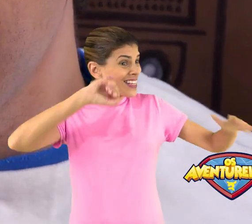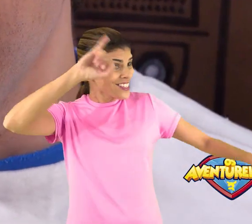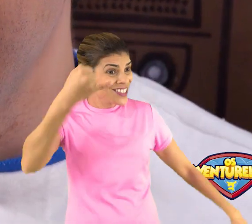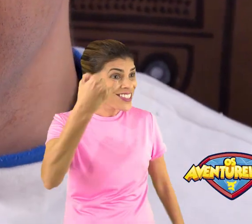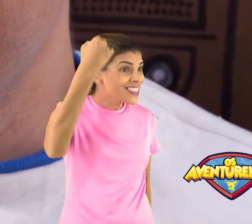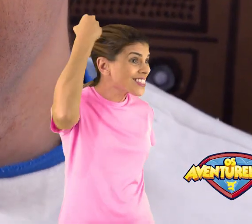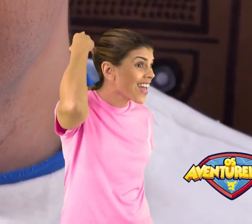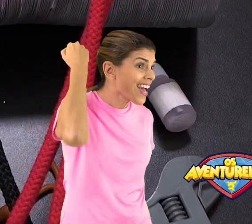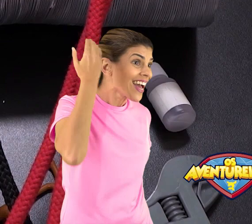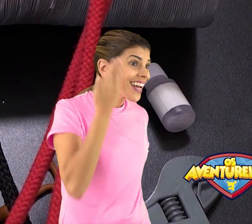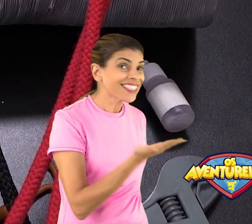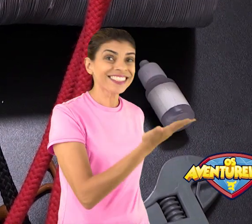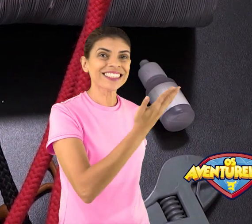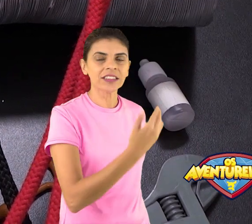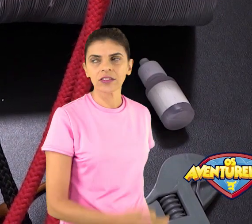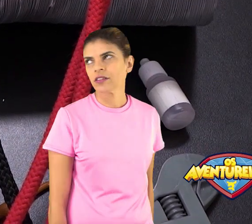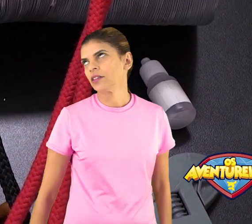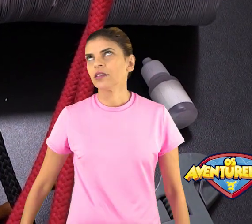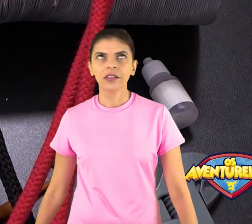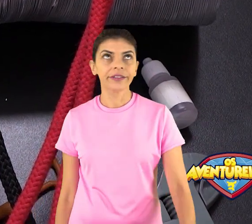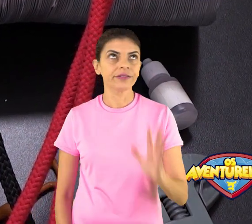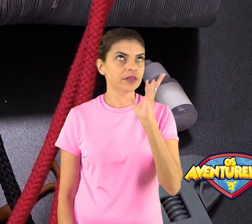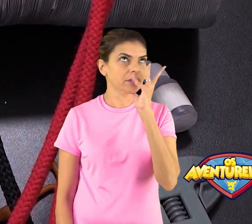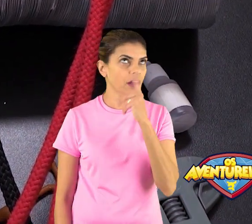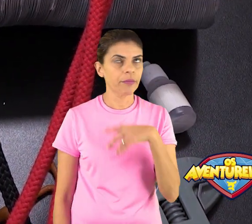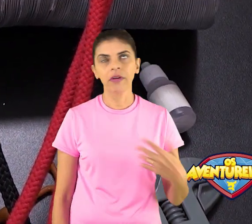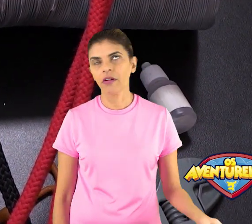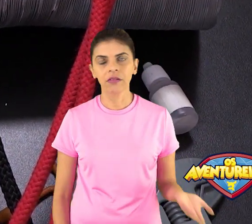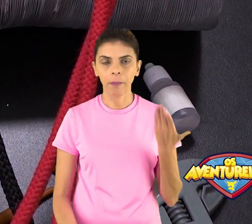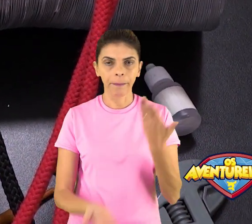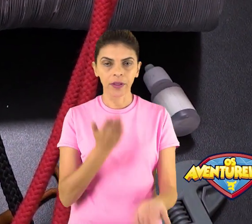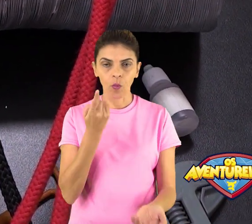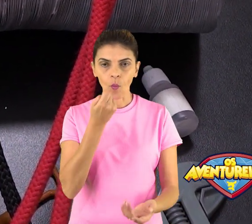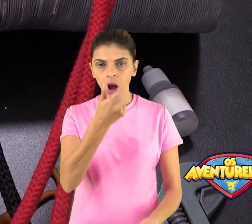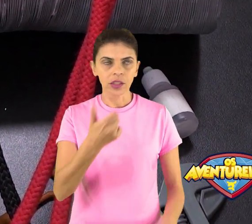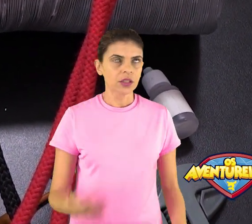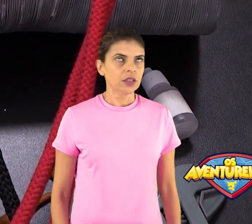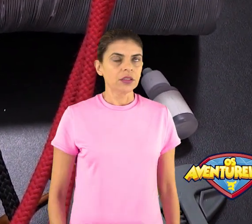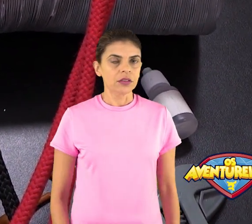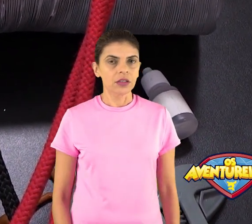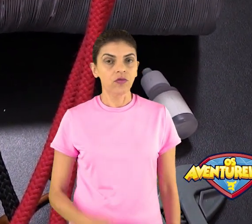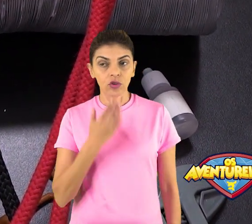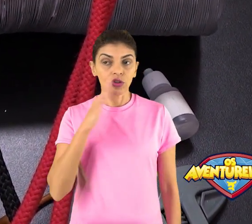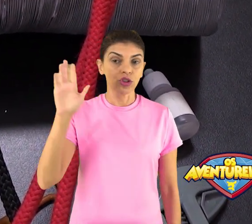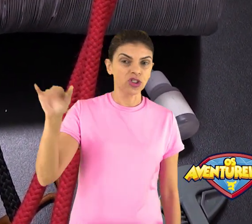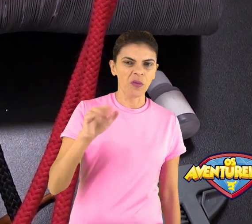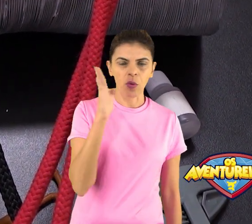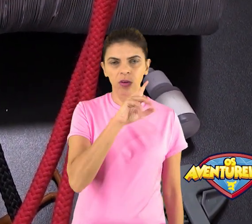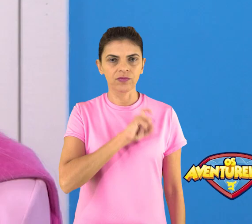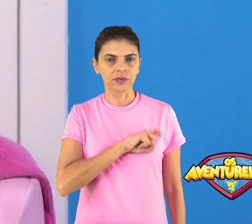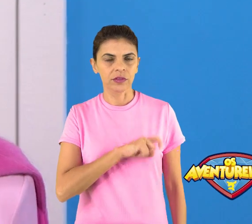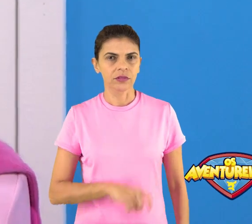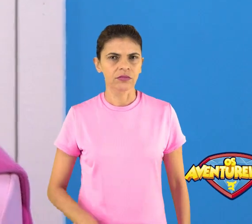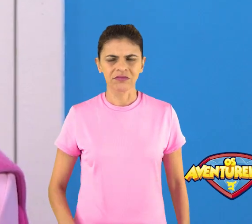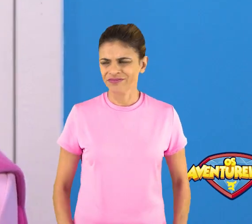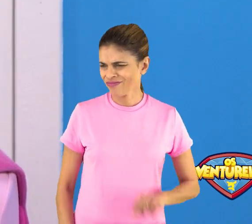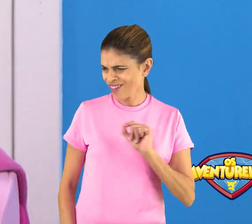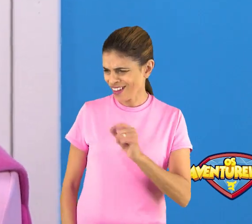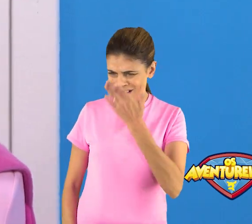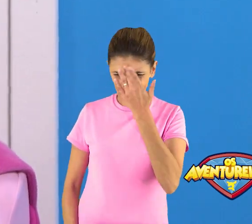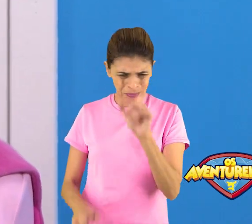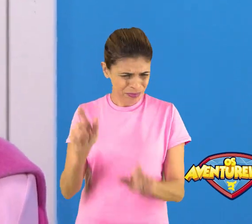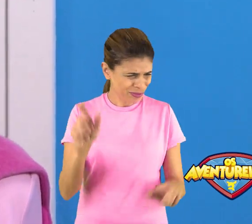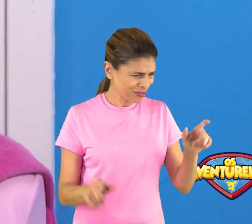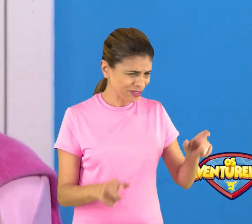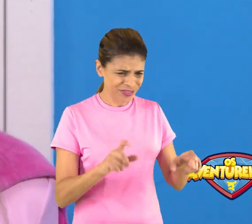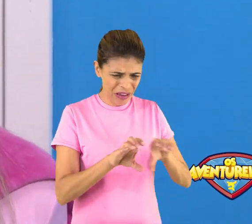Jesse! Ai, que demora. Vocês quase perderam a batalha. Ui, da próxima vez eu vou chamar os Vingadores. Quem é esse